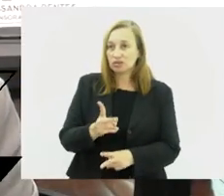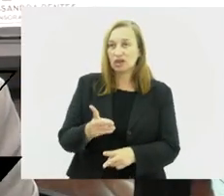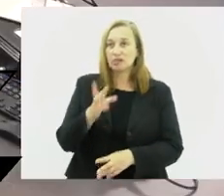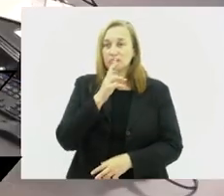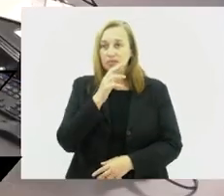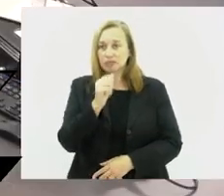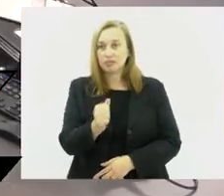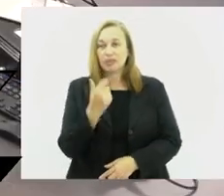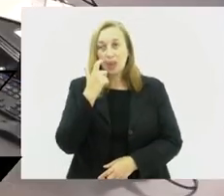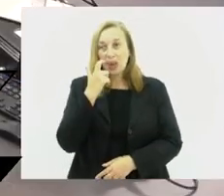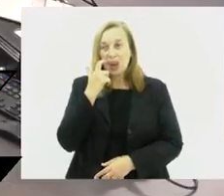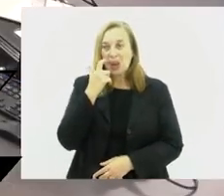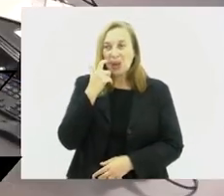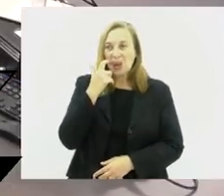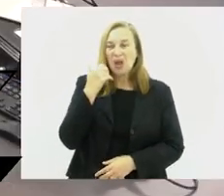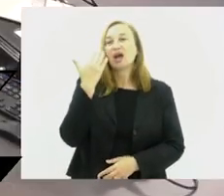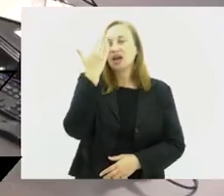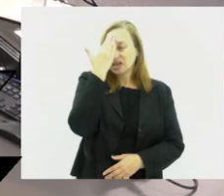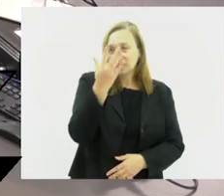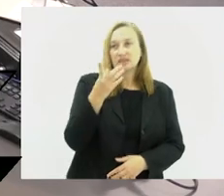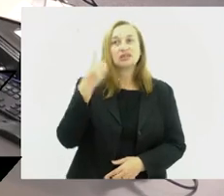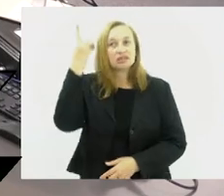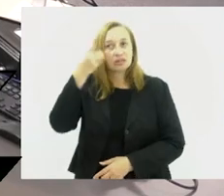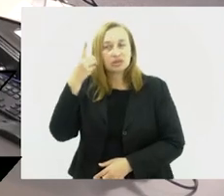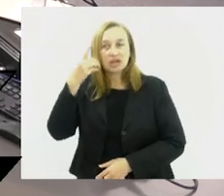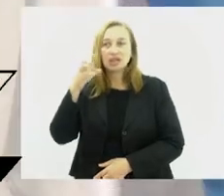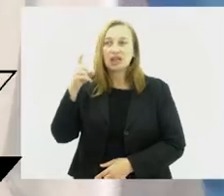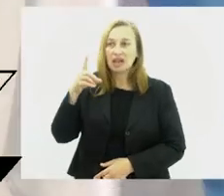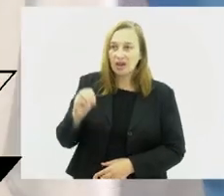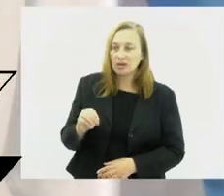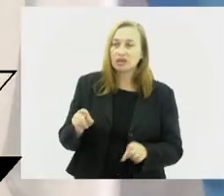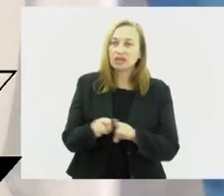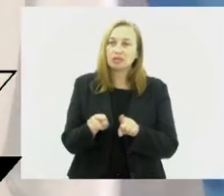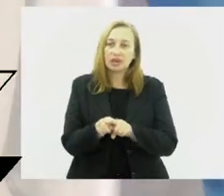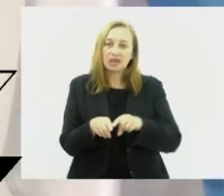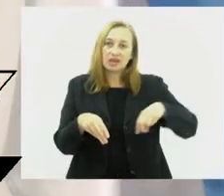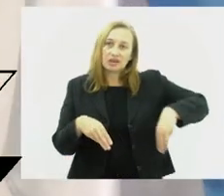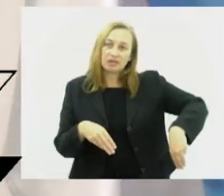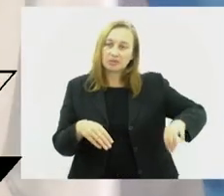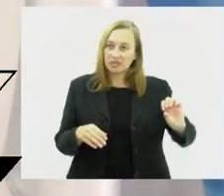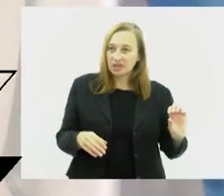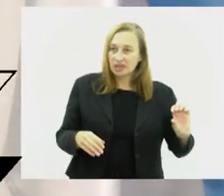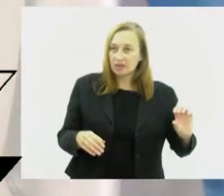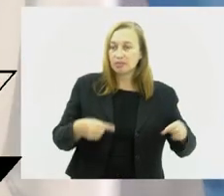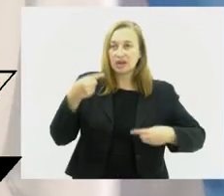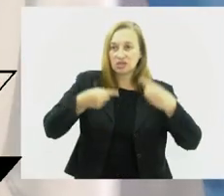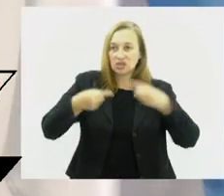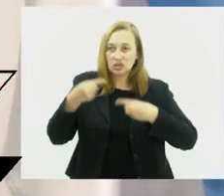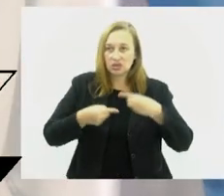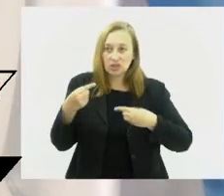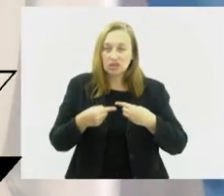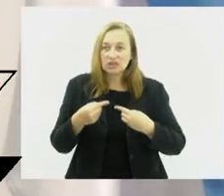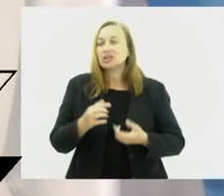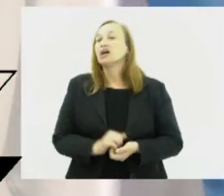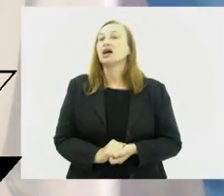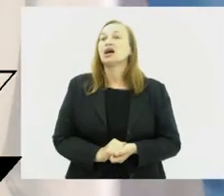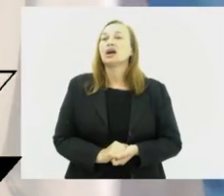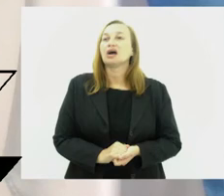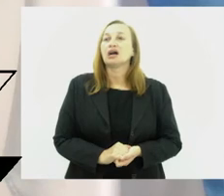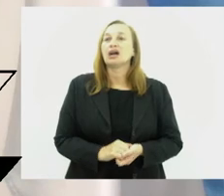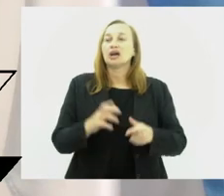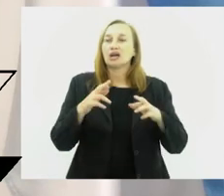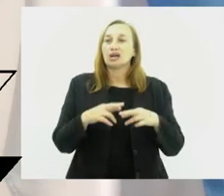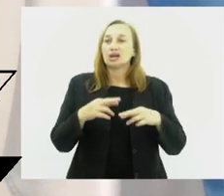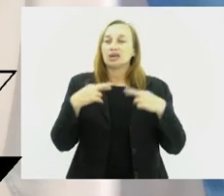Agradeço aí aos deputados Léo Vieira e Carlos Mink pela qualidade da discussão, até porque essa reunião aqui tem que ser, tem que ter uma boa, um